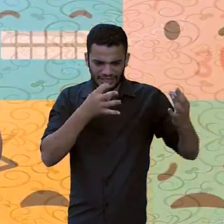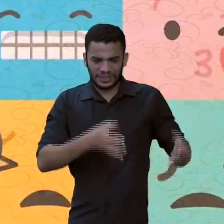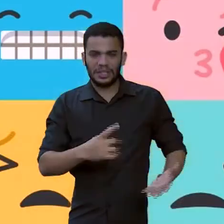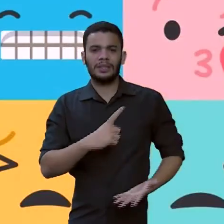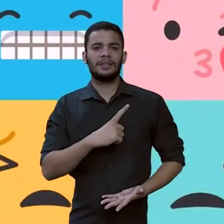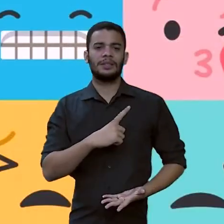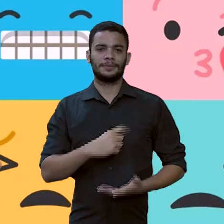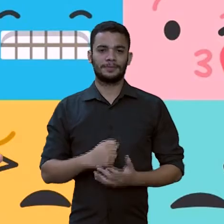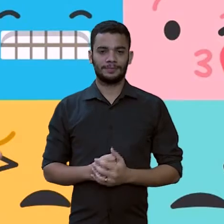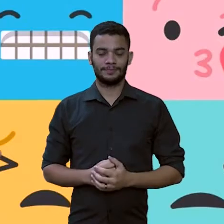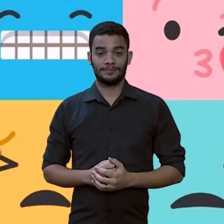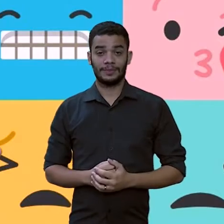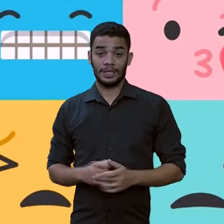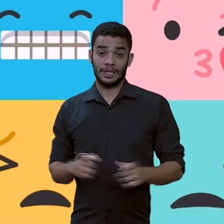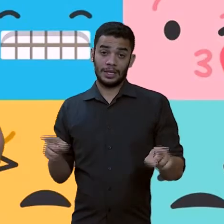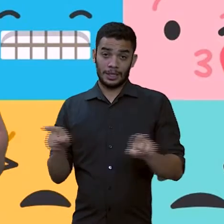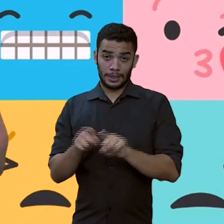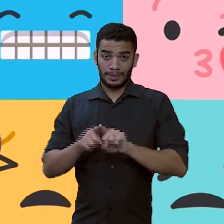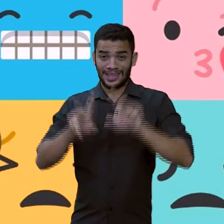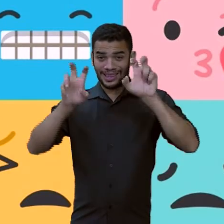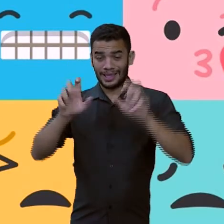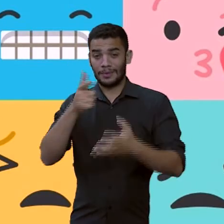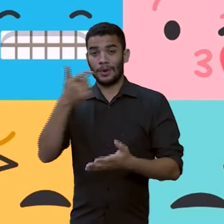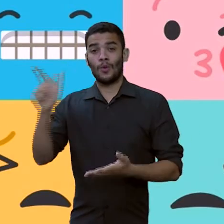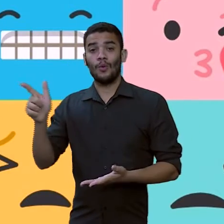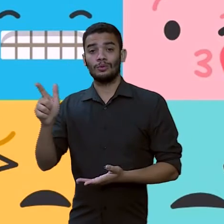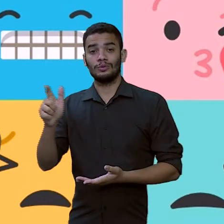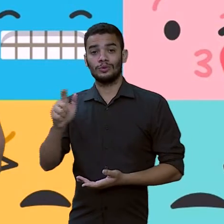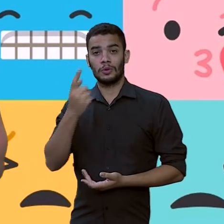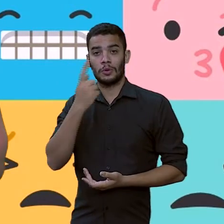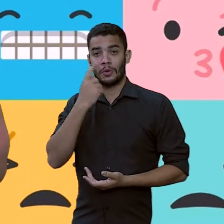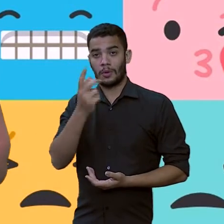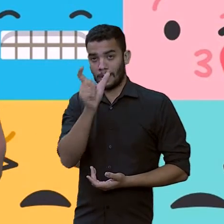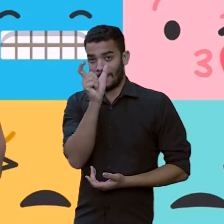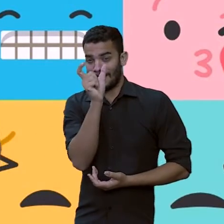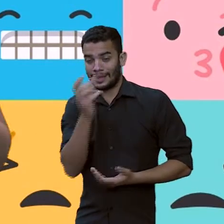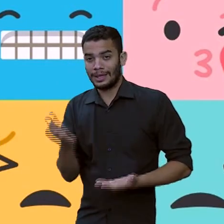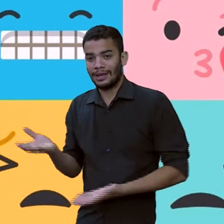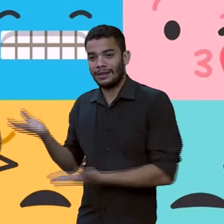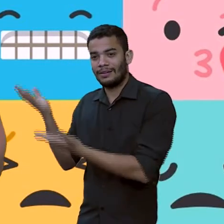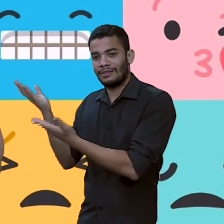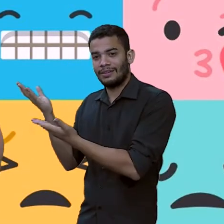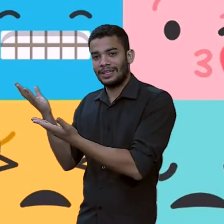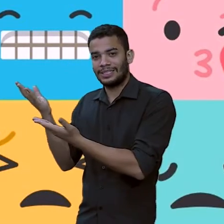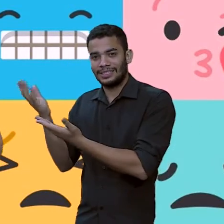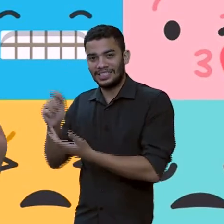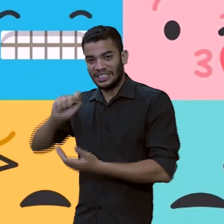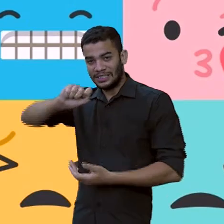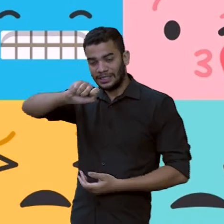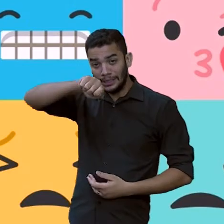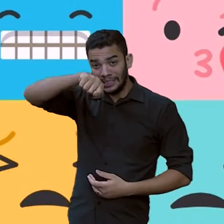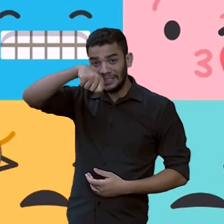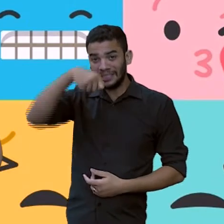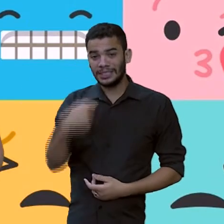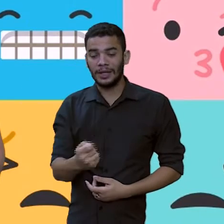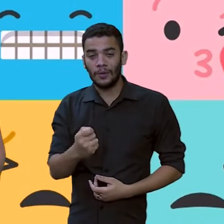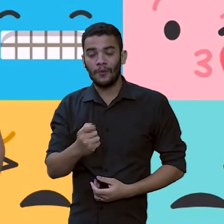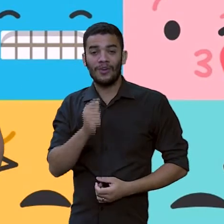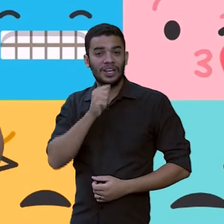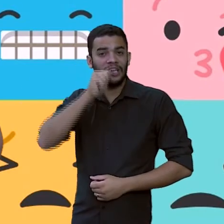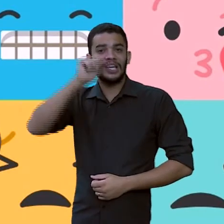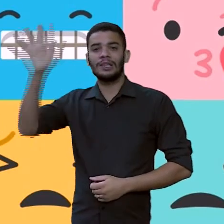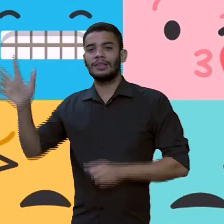aula de hoje, as interjeições. Bem, elas expressam sentimentos, sensações, estados de